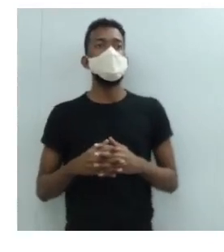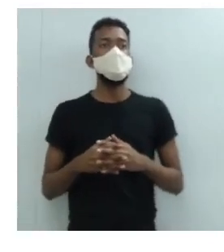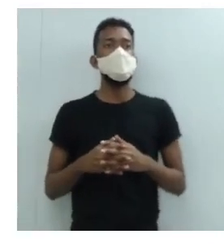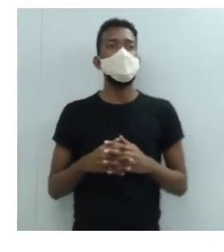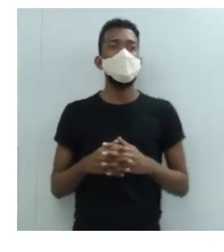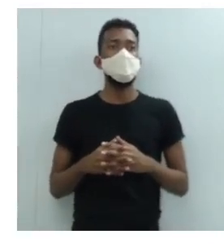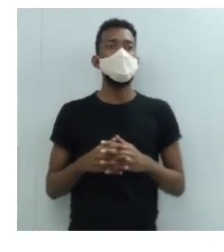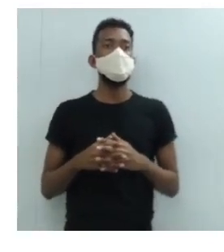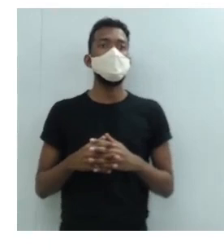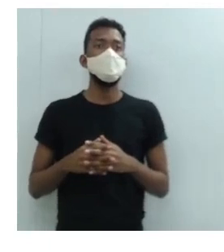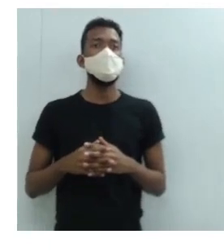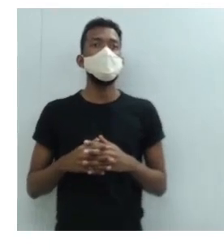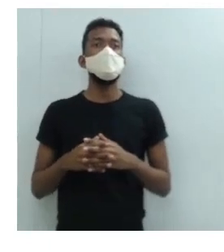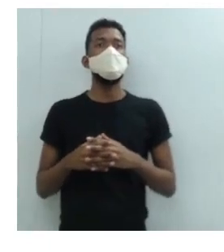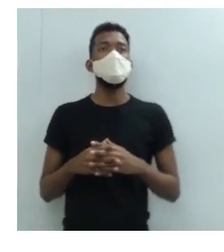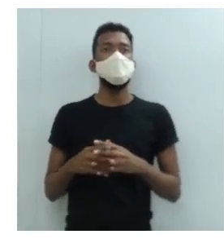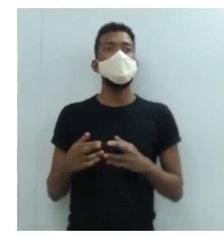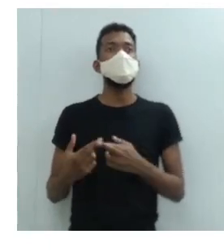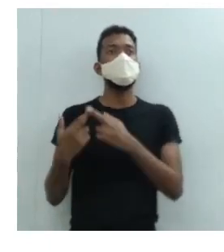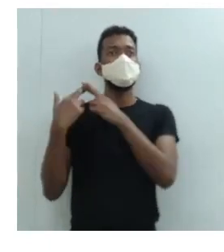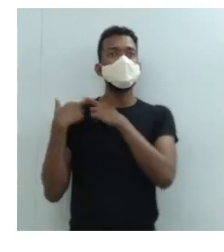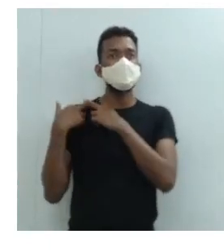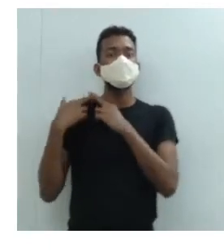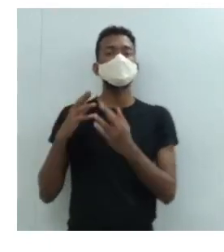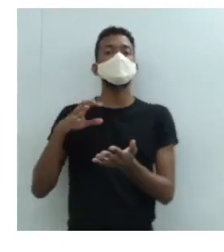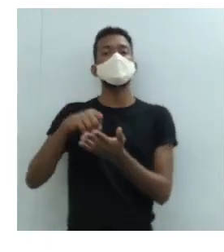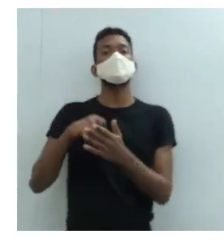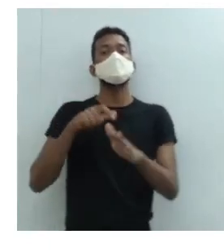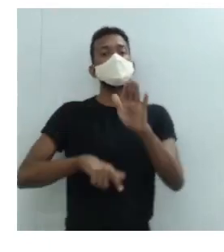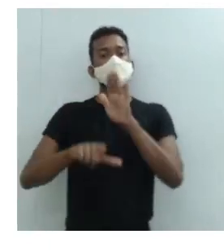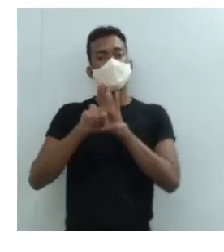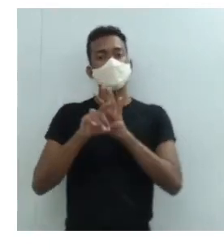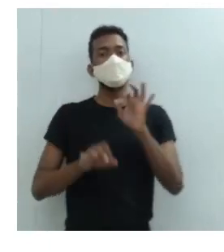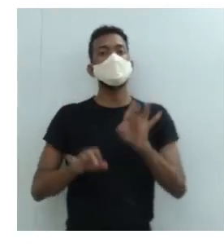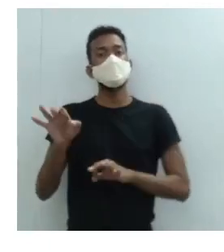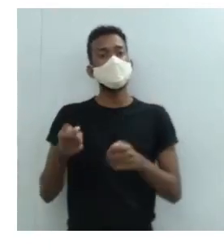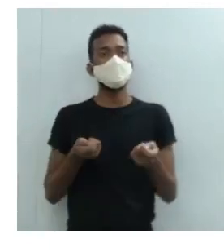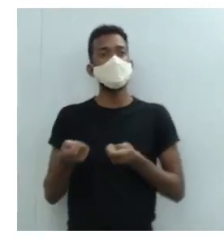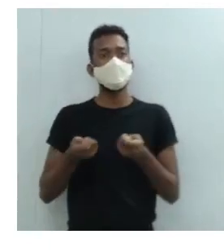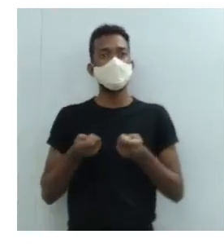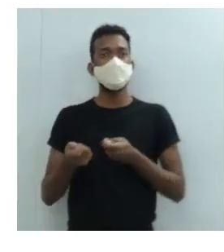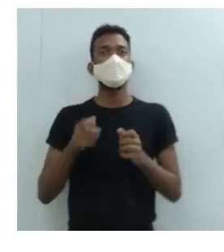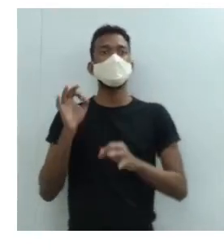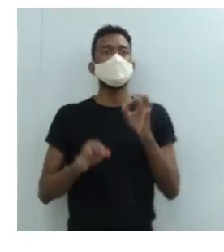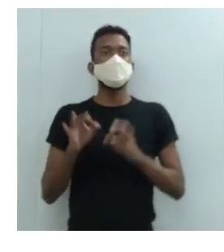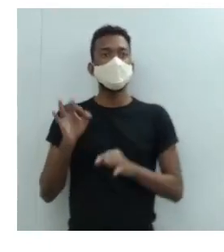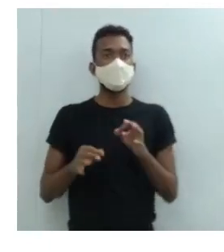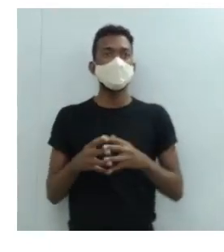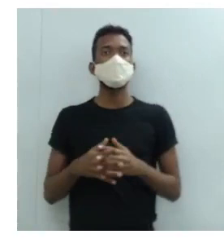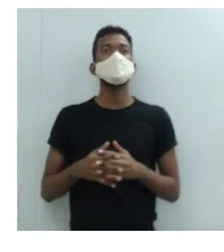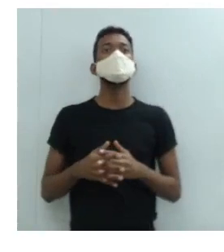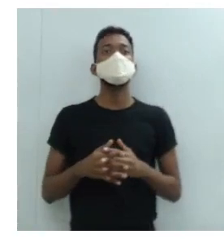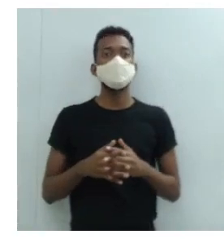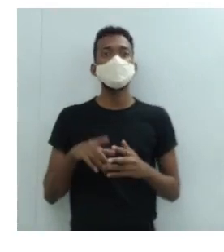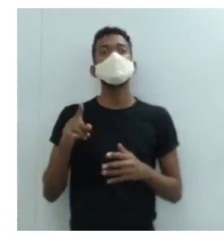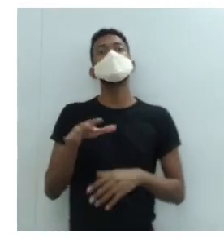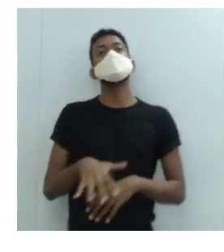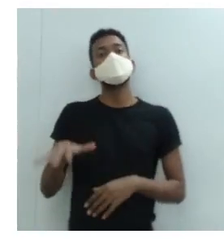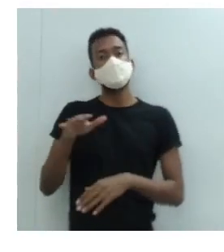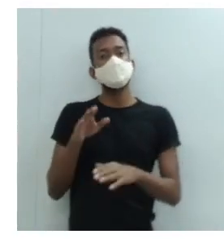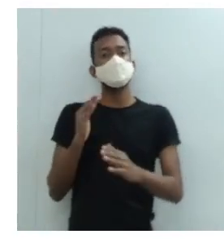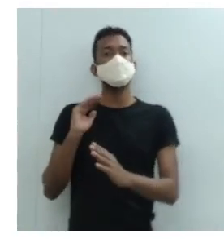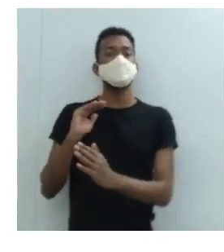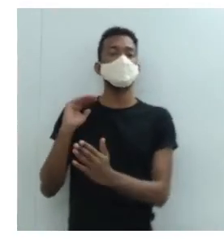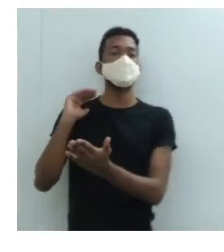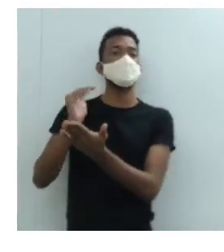pela aplicação de leis, pelo controle da justiça, da força armada. O Estado superou o universalismo da Igreja.